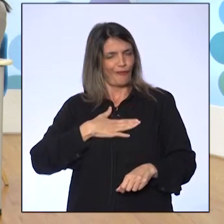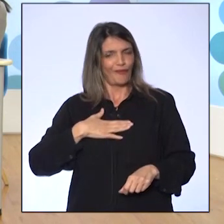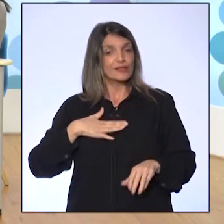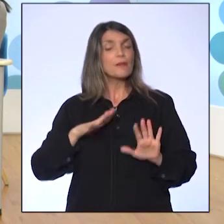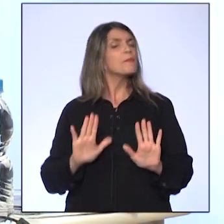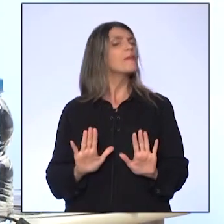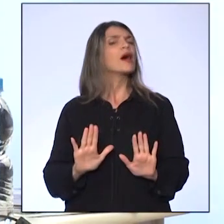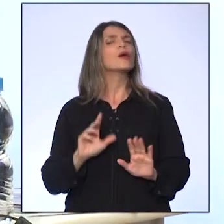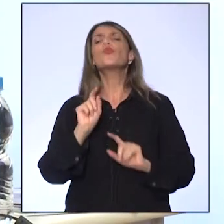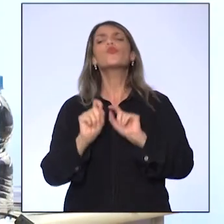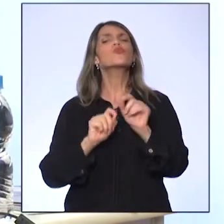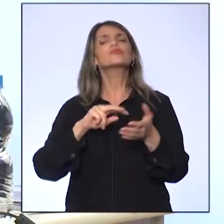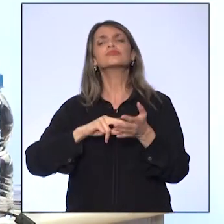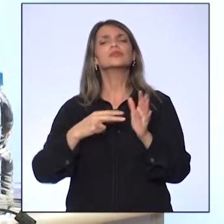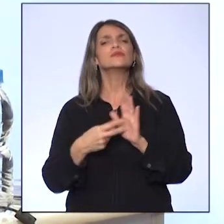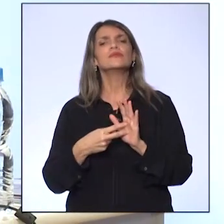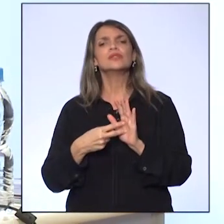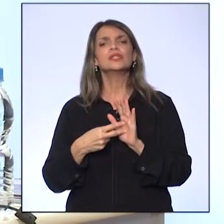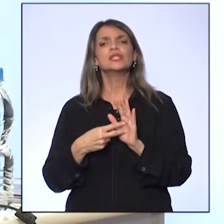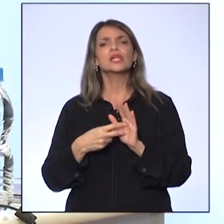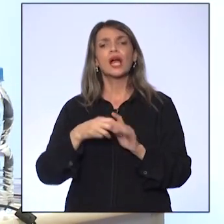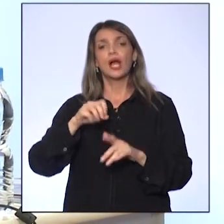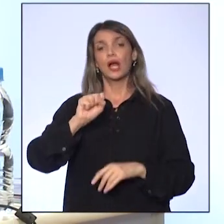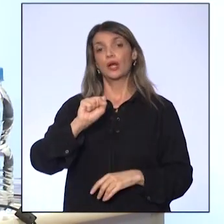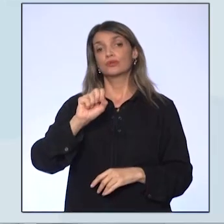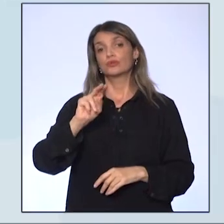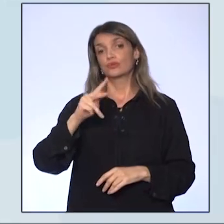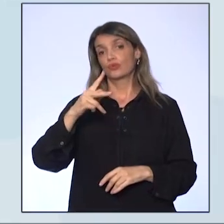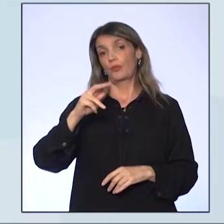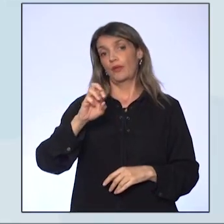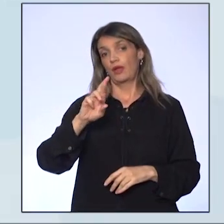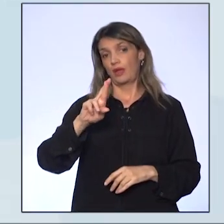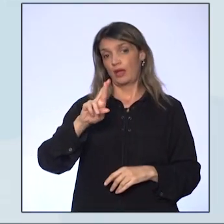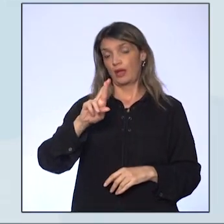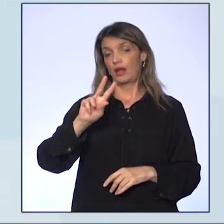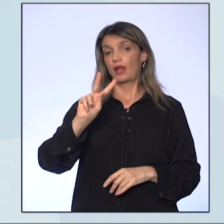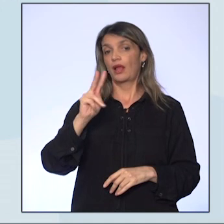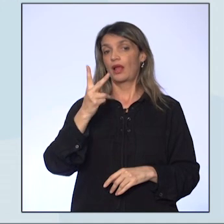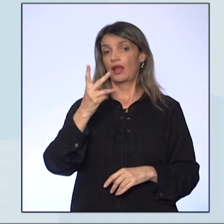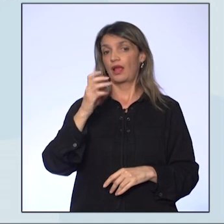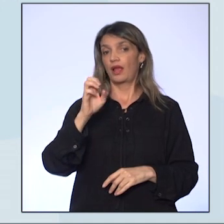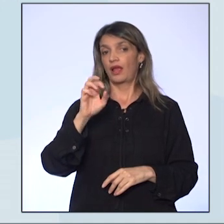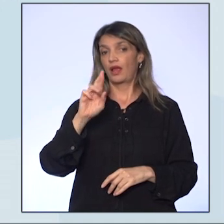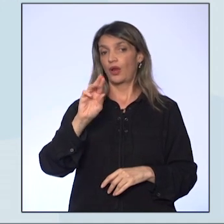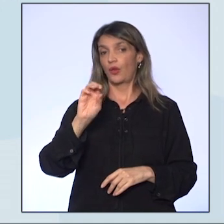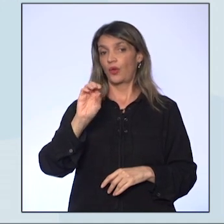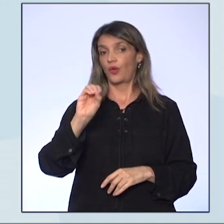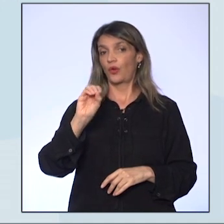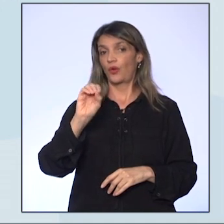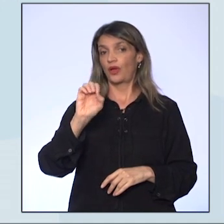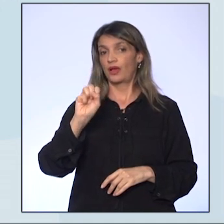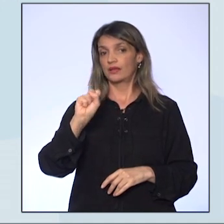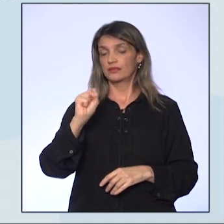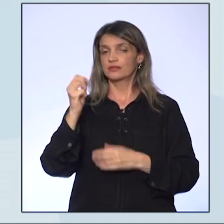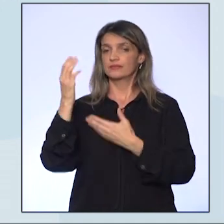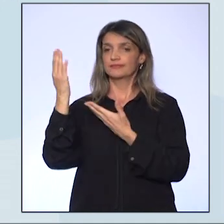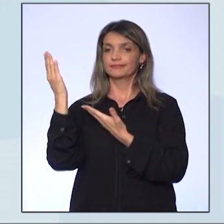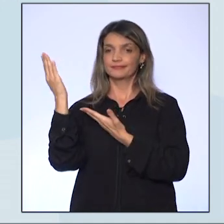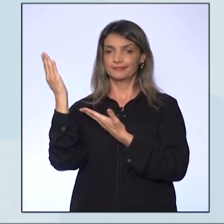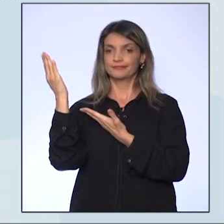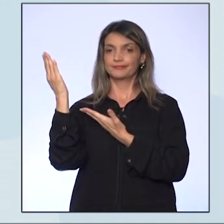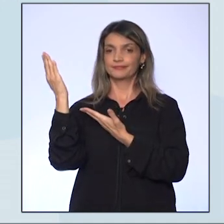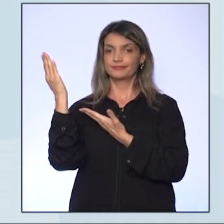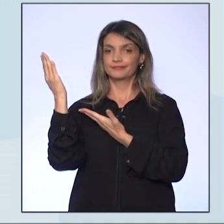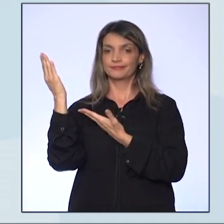lá. O que é um super-herói? O significado da palavra superhero. Are characters in comic books, movies or stories who has